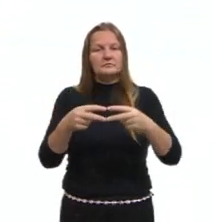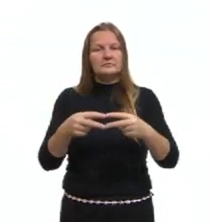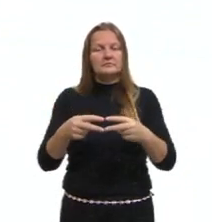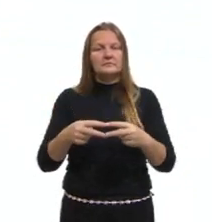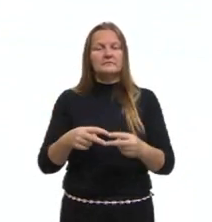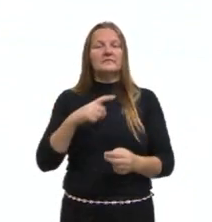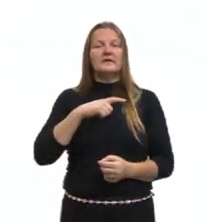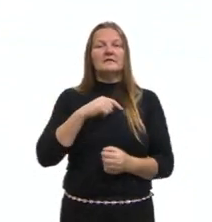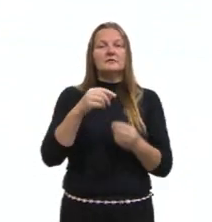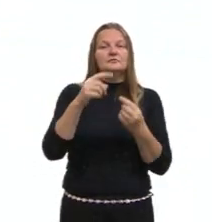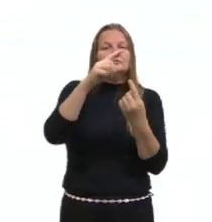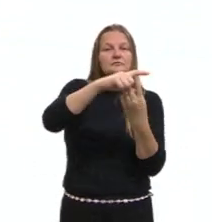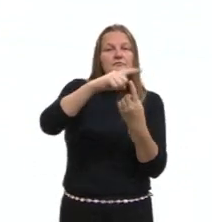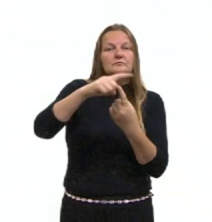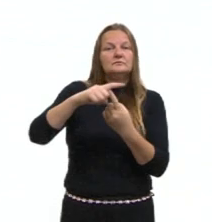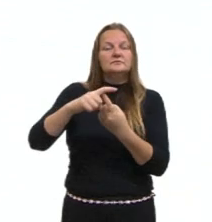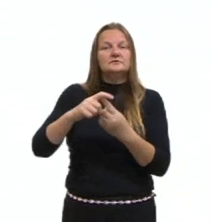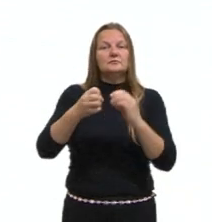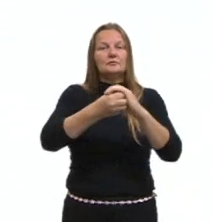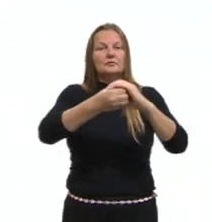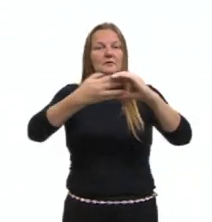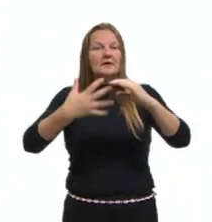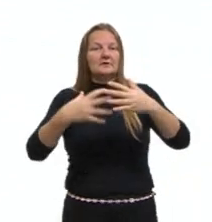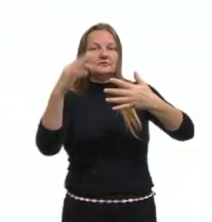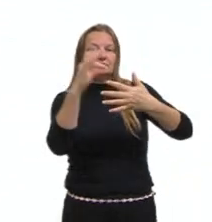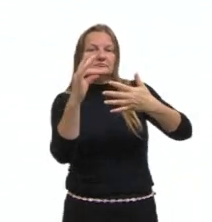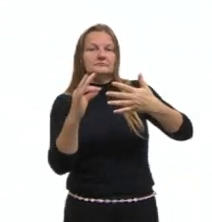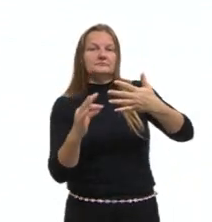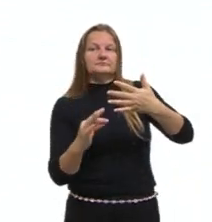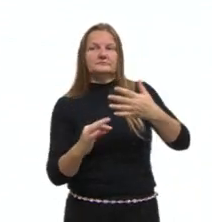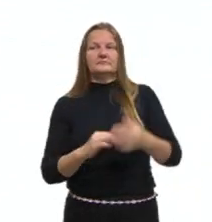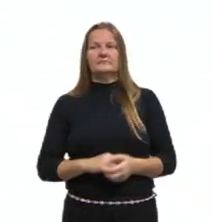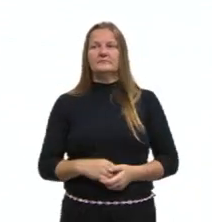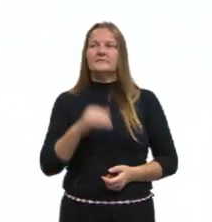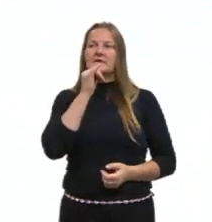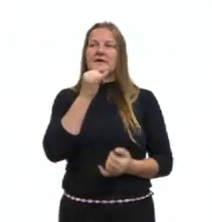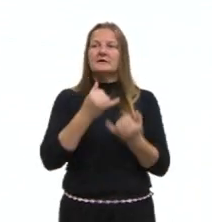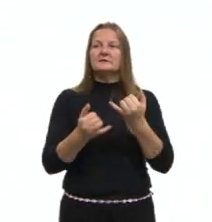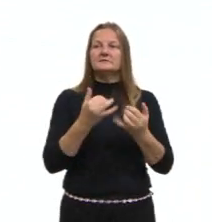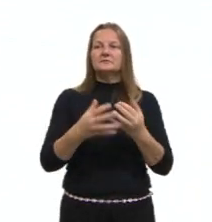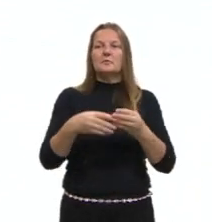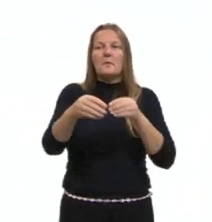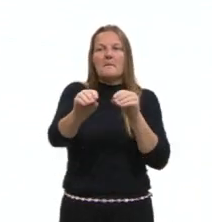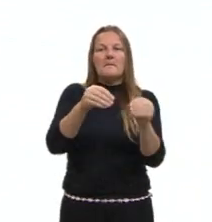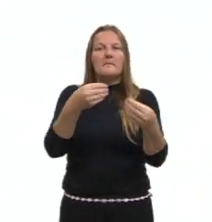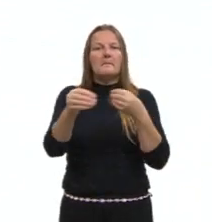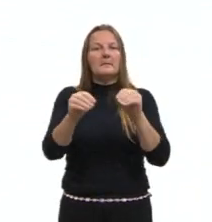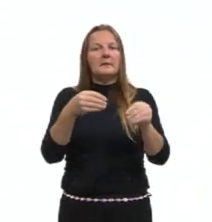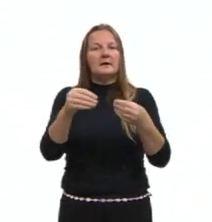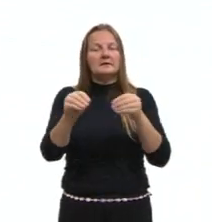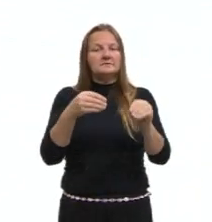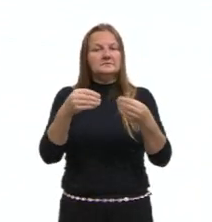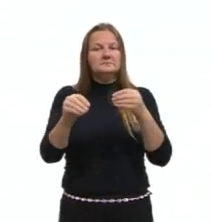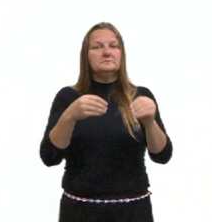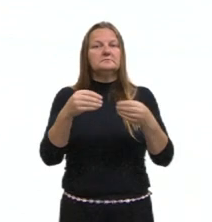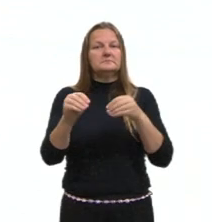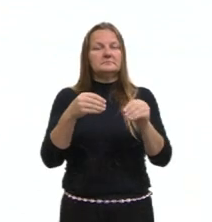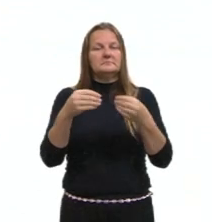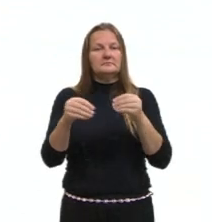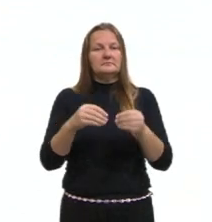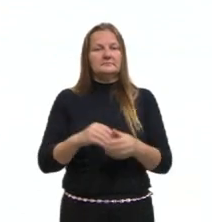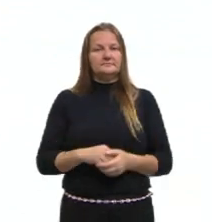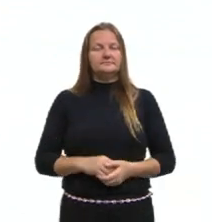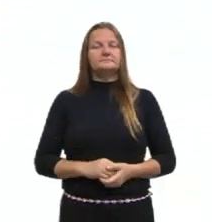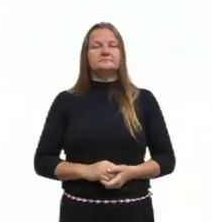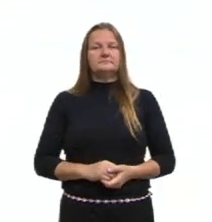é que vai formar Então as classes diferentes de polímero eu posso ter os plásticos que normalmente a gente limpa polímero